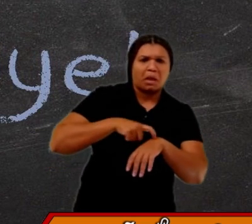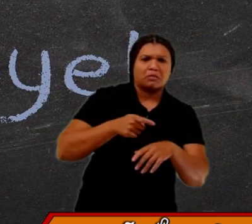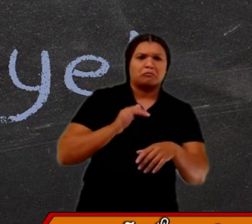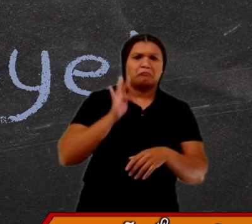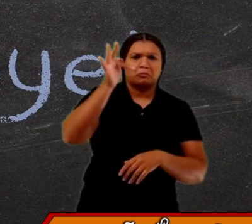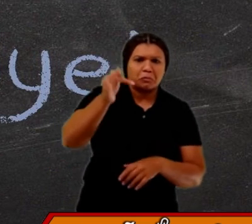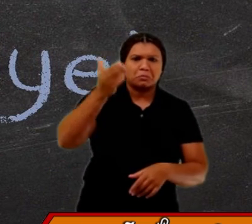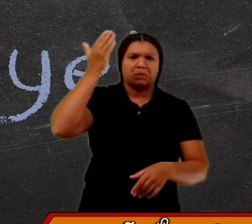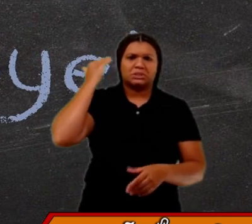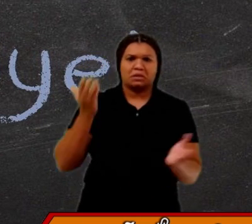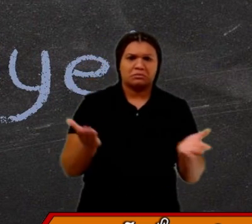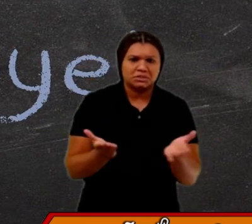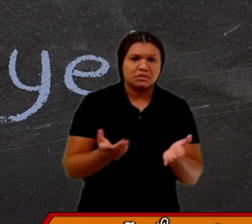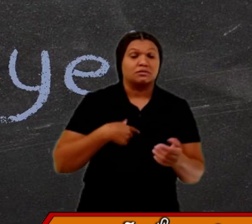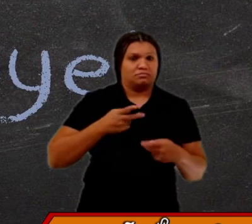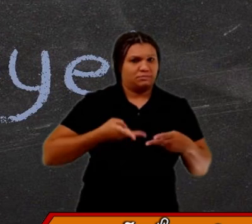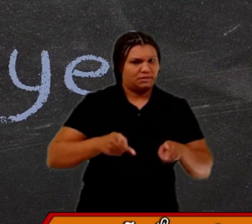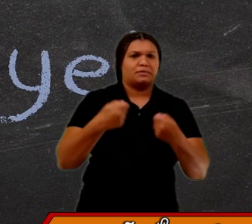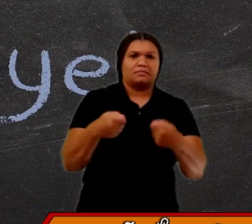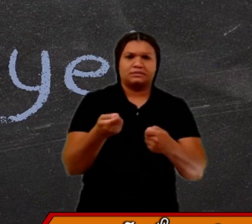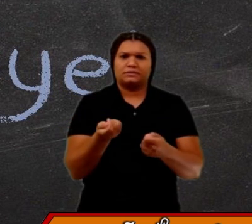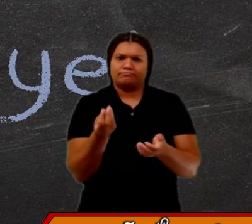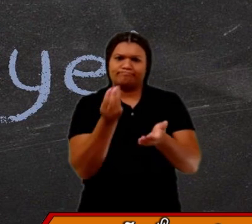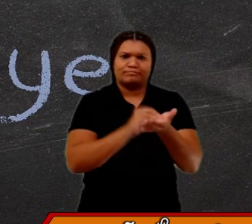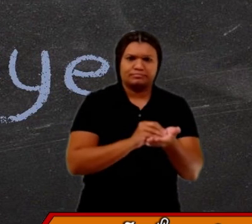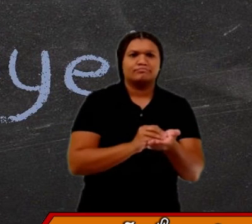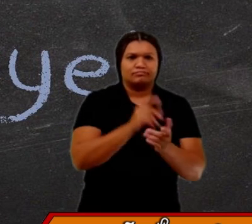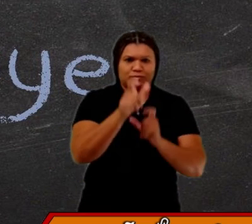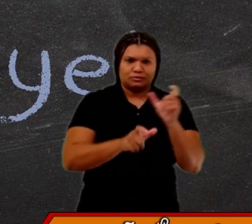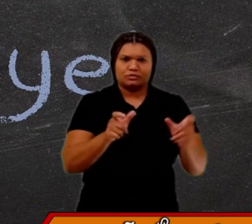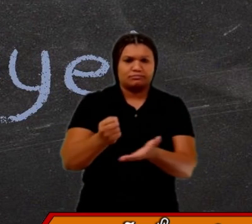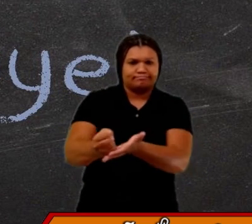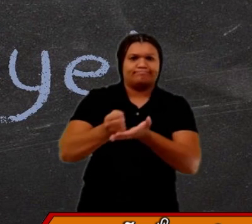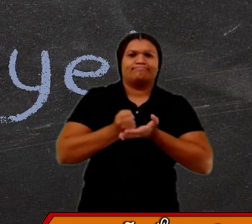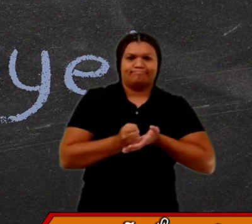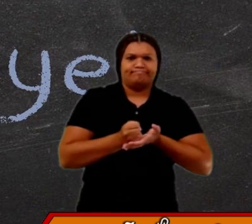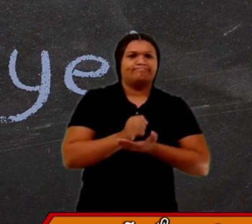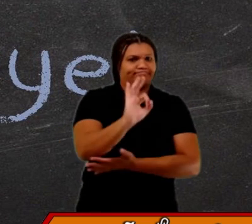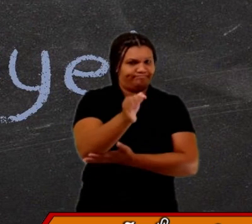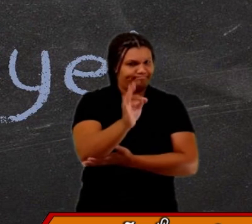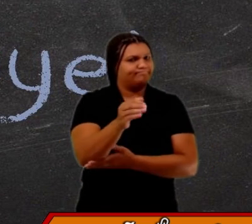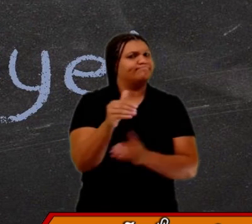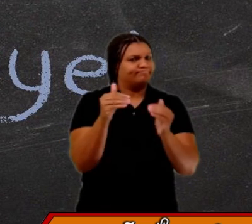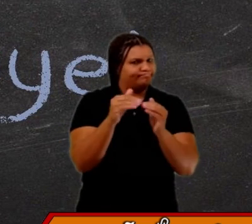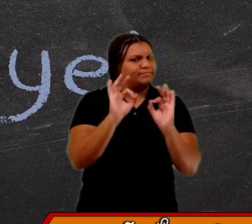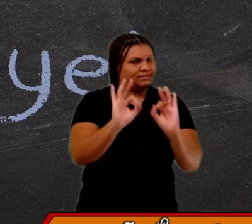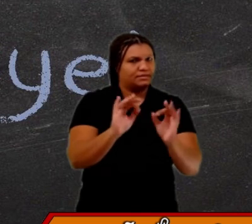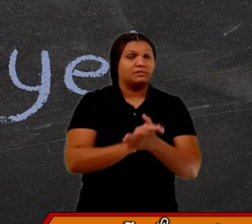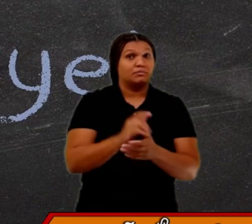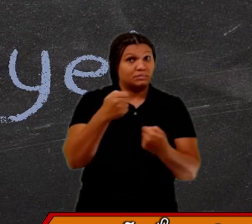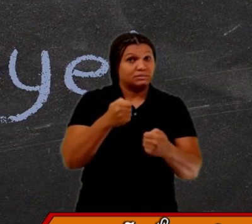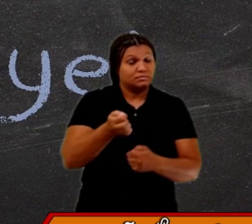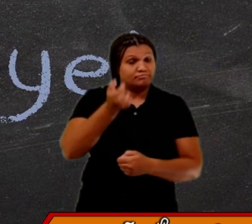eu sempre precisarei substituir o sujeito com o auxiliar exatamente grave essa essa regra na